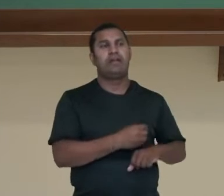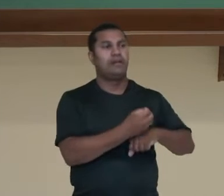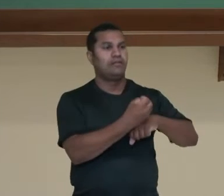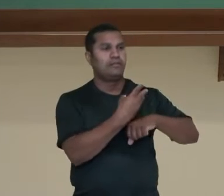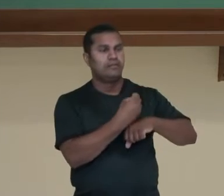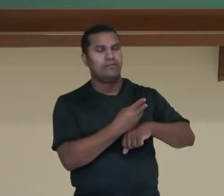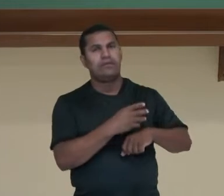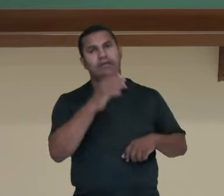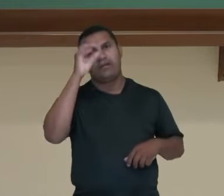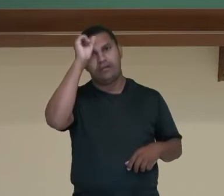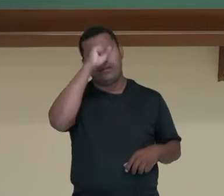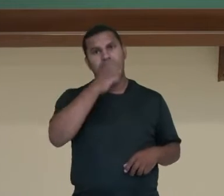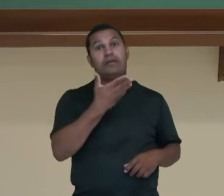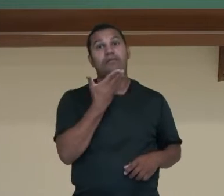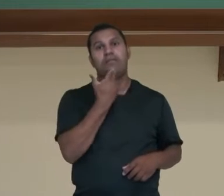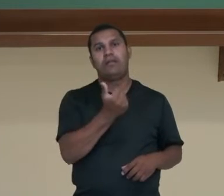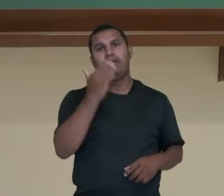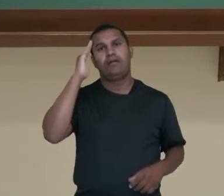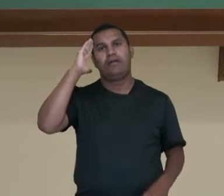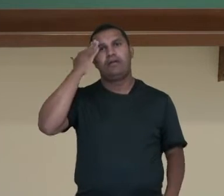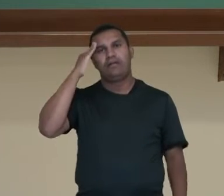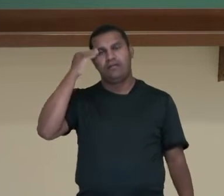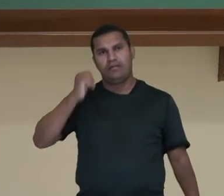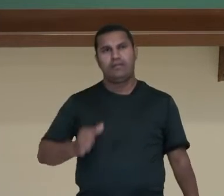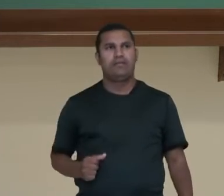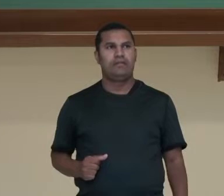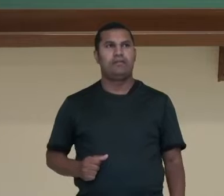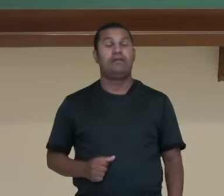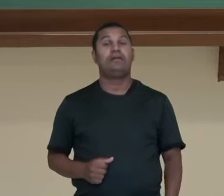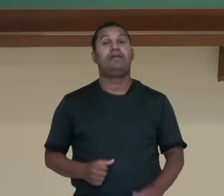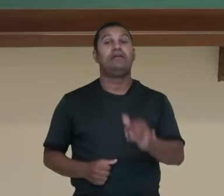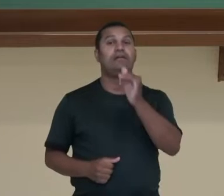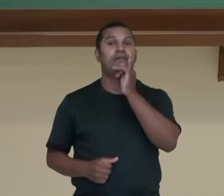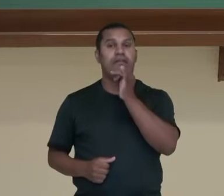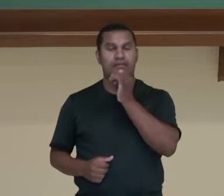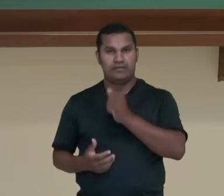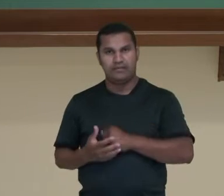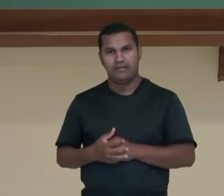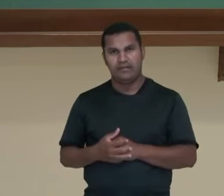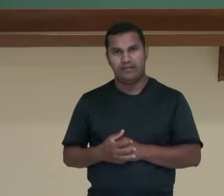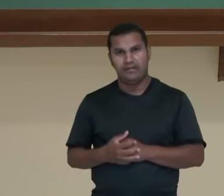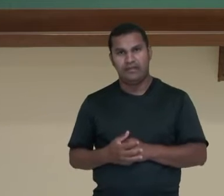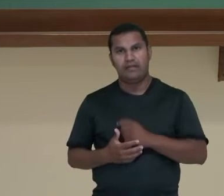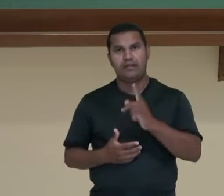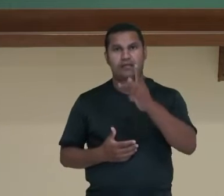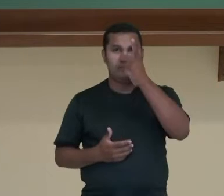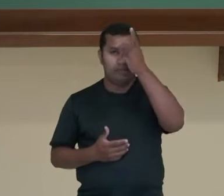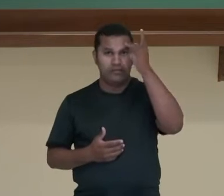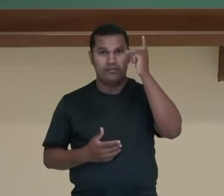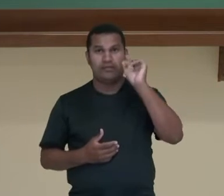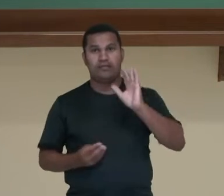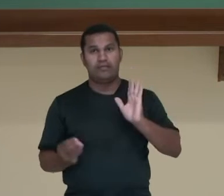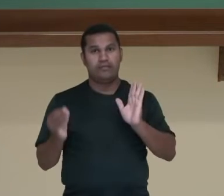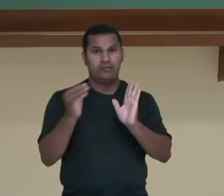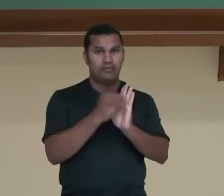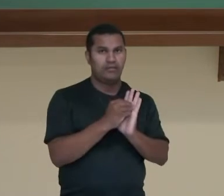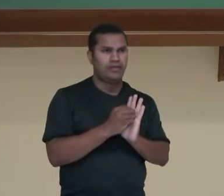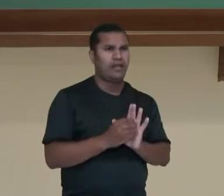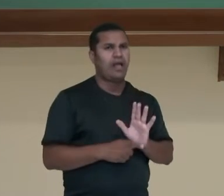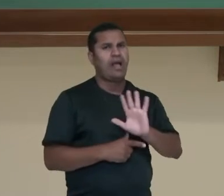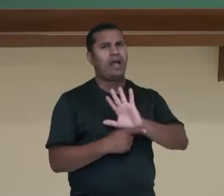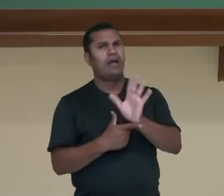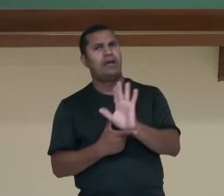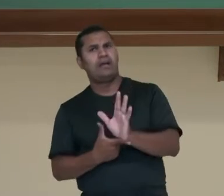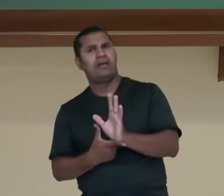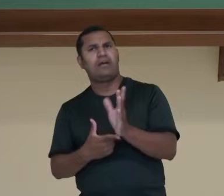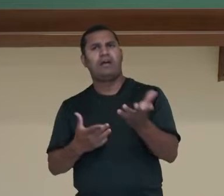do assunto. Por exemplo, quando uma pessoa diz assim, a parte dos efeitos visuais do filme não foi legal. Eu